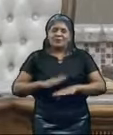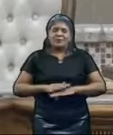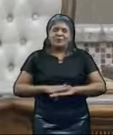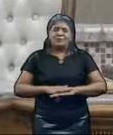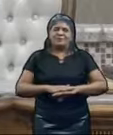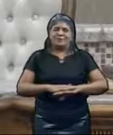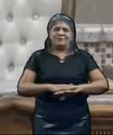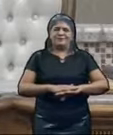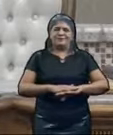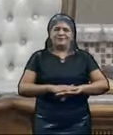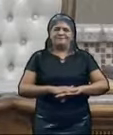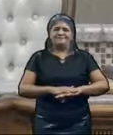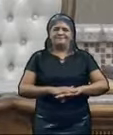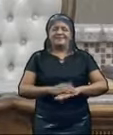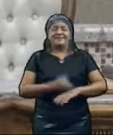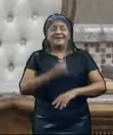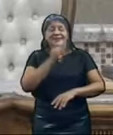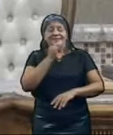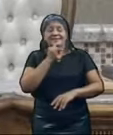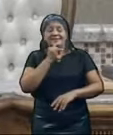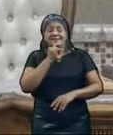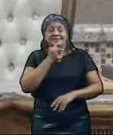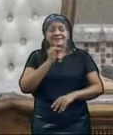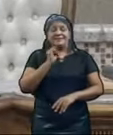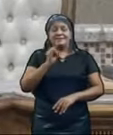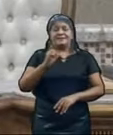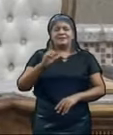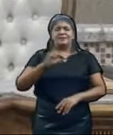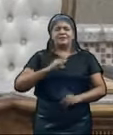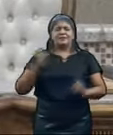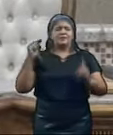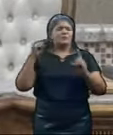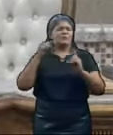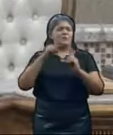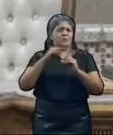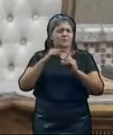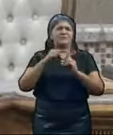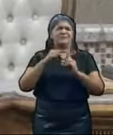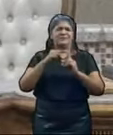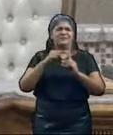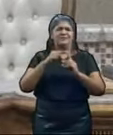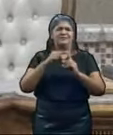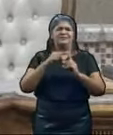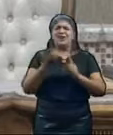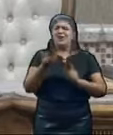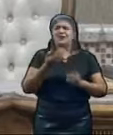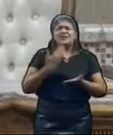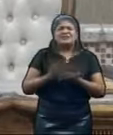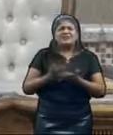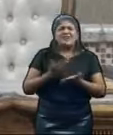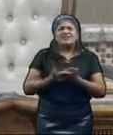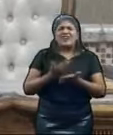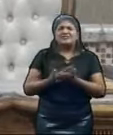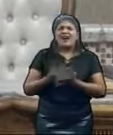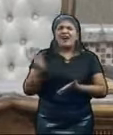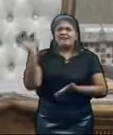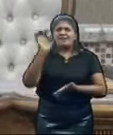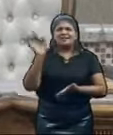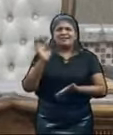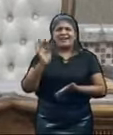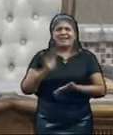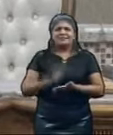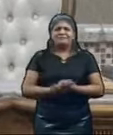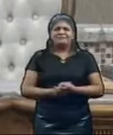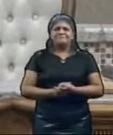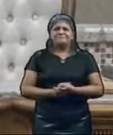uma meta eles são são capazes de usar meios ilegítimos Ilegais